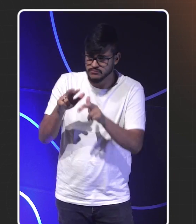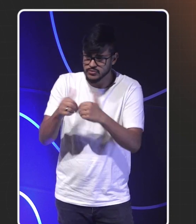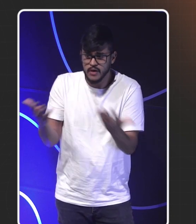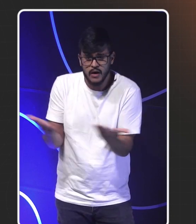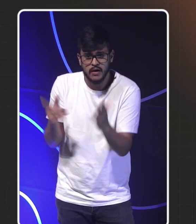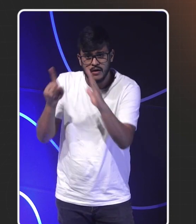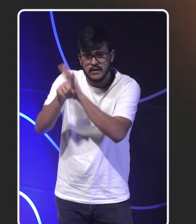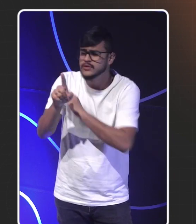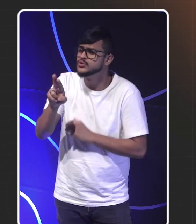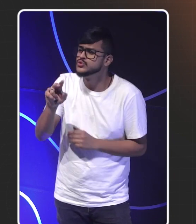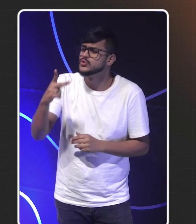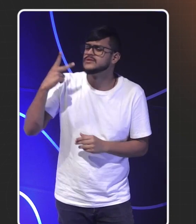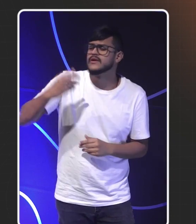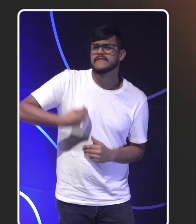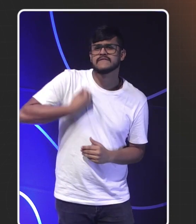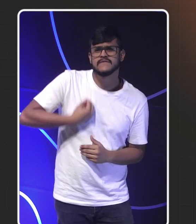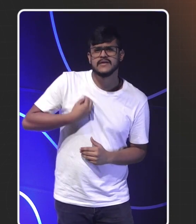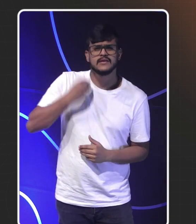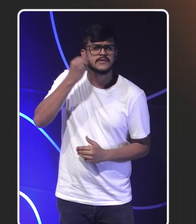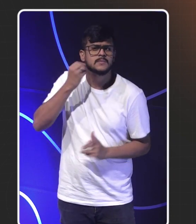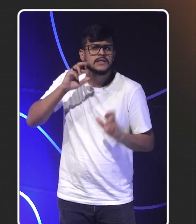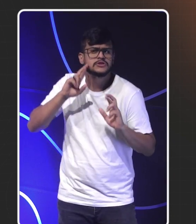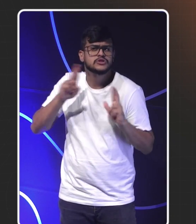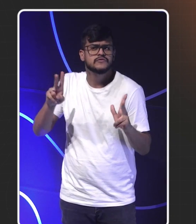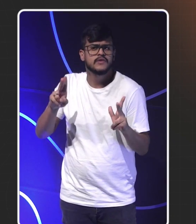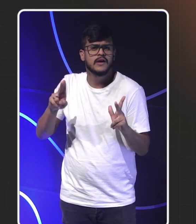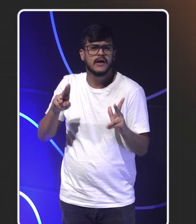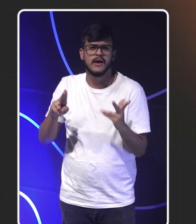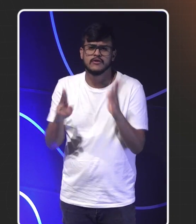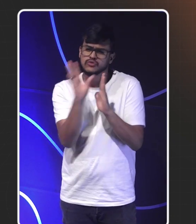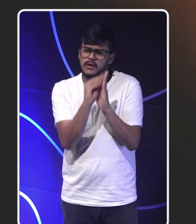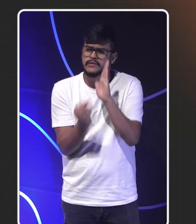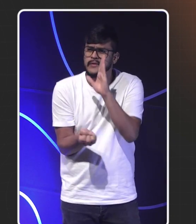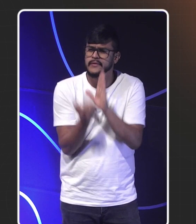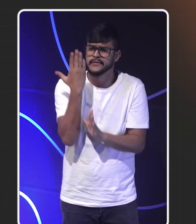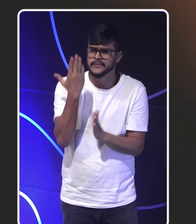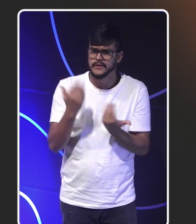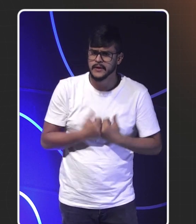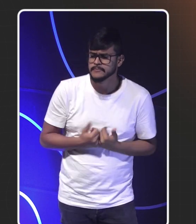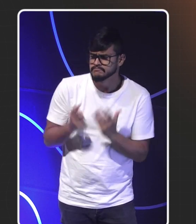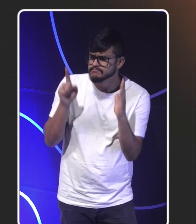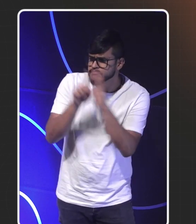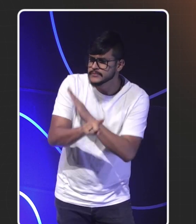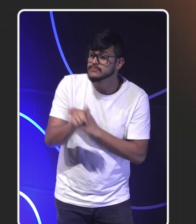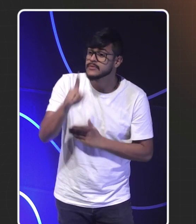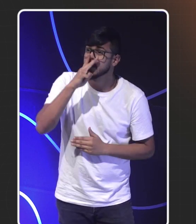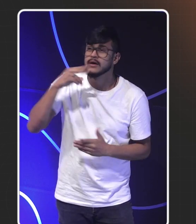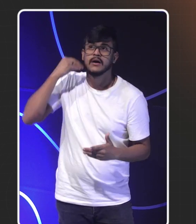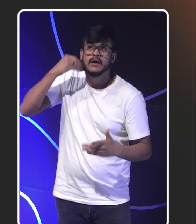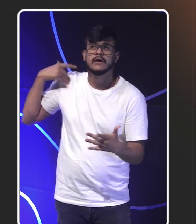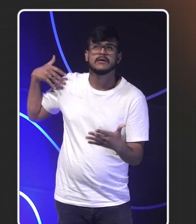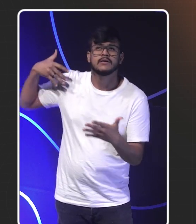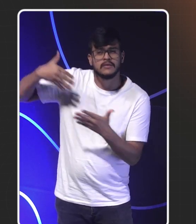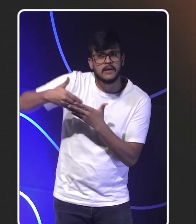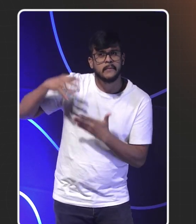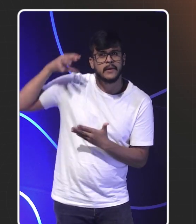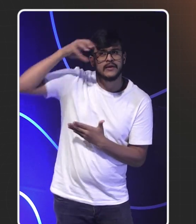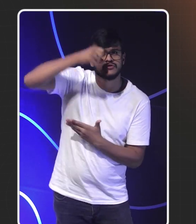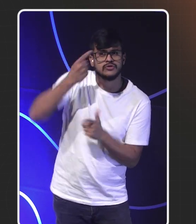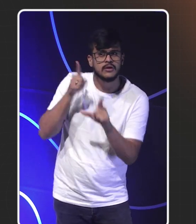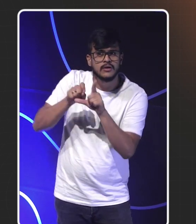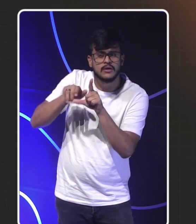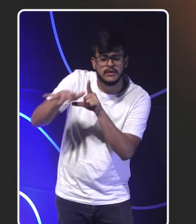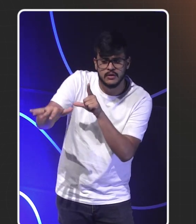lugar, dessas experiências que ele tem tido como criador, ou o que a experiência como criador tem desdobrado em outros serviços, que